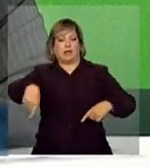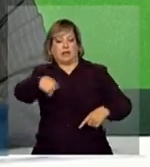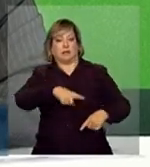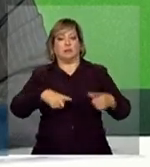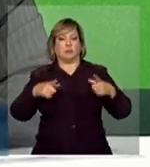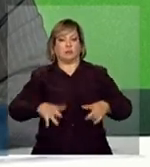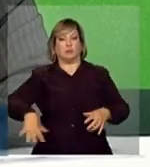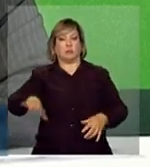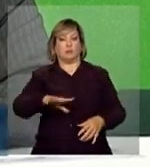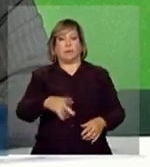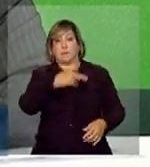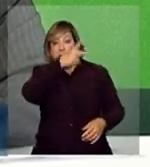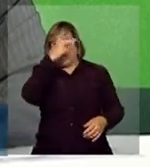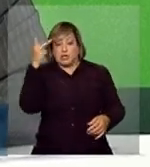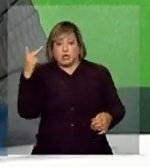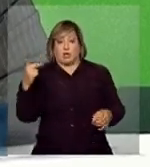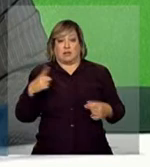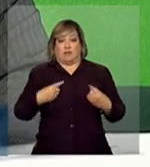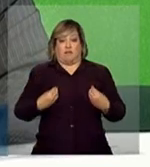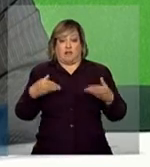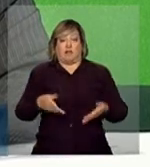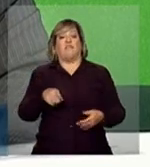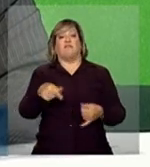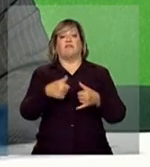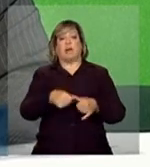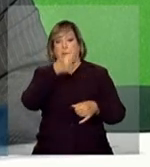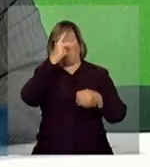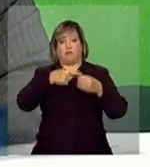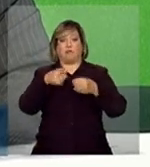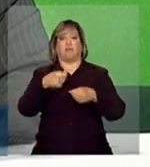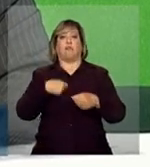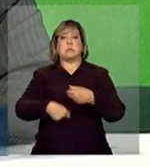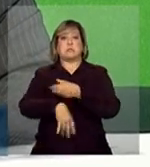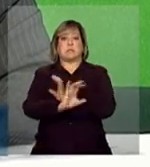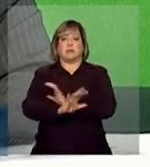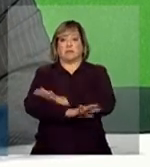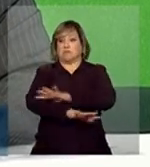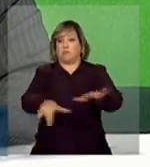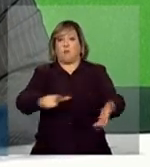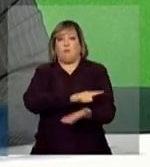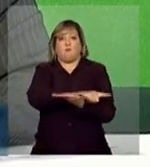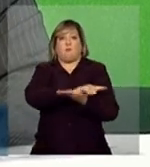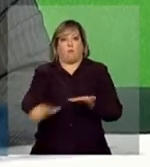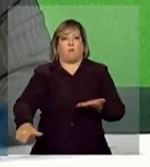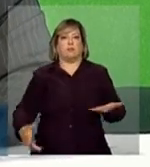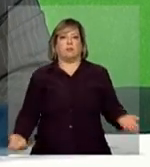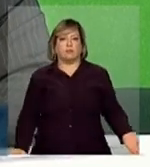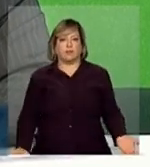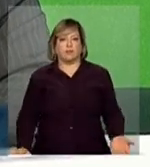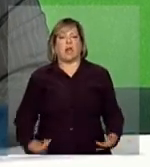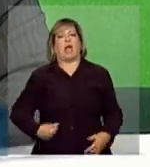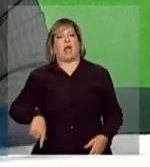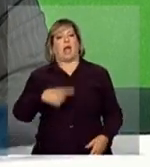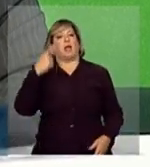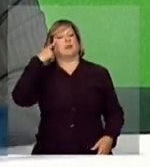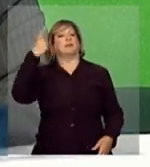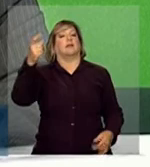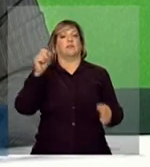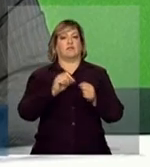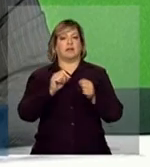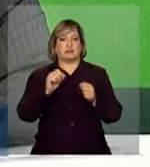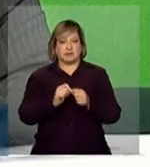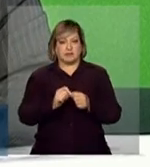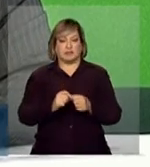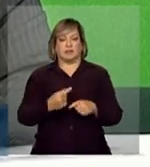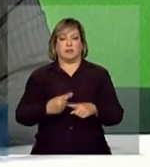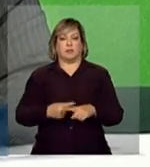geração que ali se estabeleceu, vai ficar um município fantasma. E esse foi o princípio. E nós partimos da ideia, para não entrar,